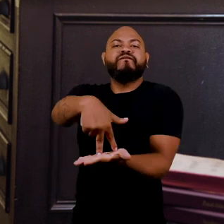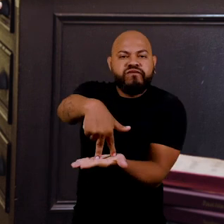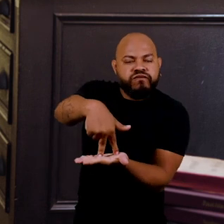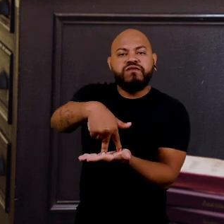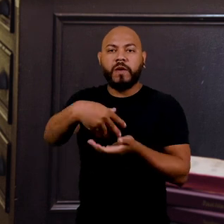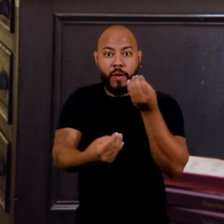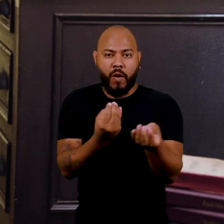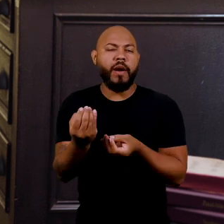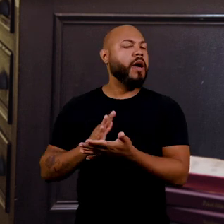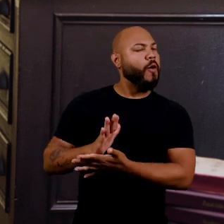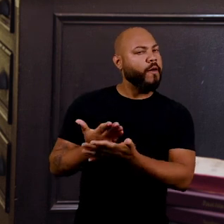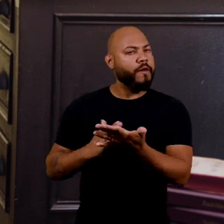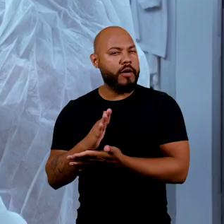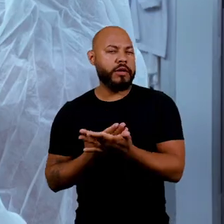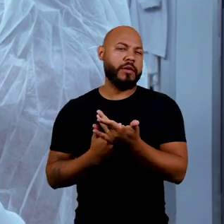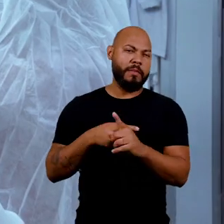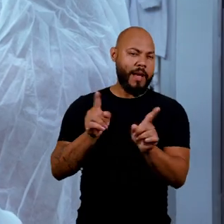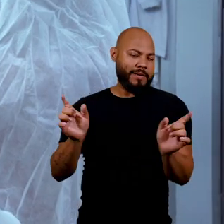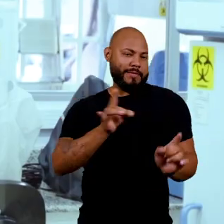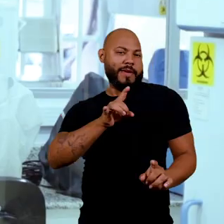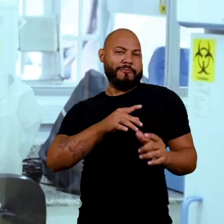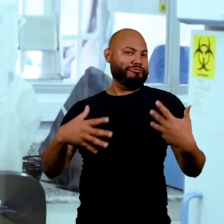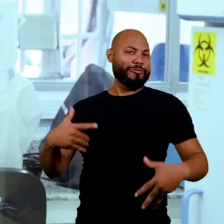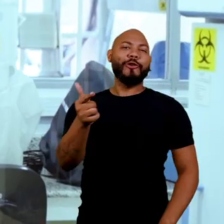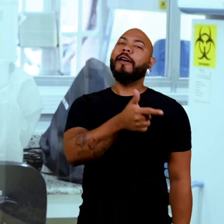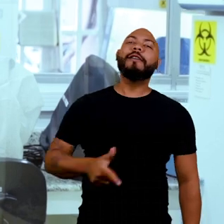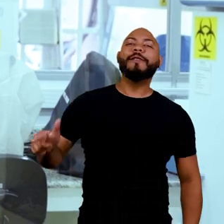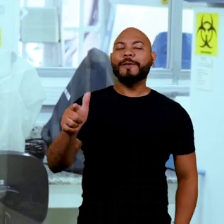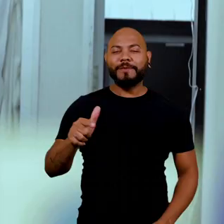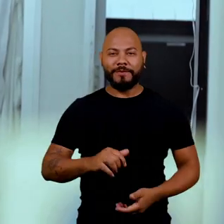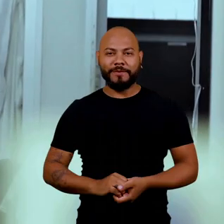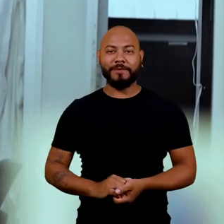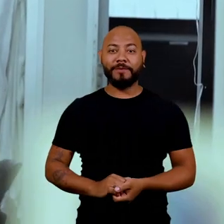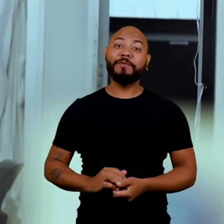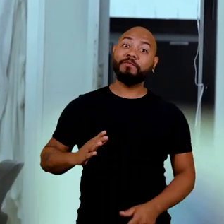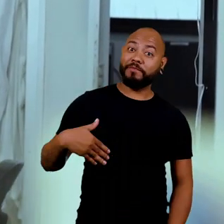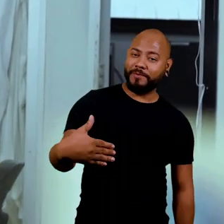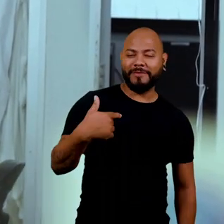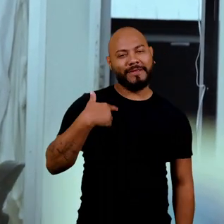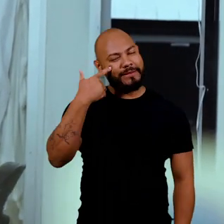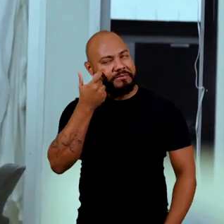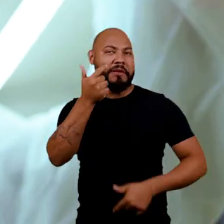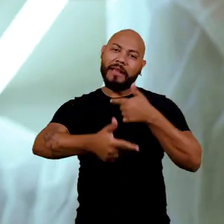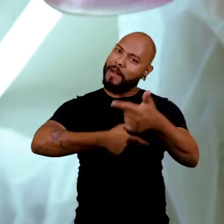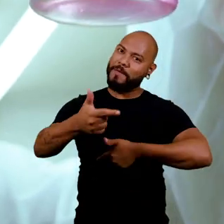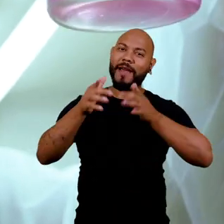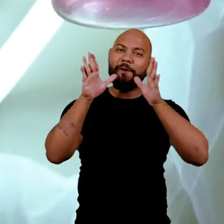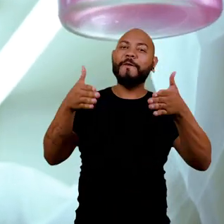você vê claramente, causa um desconforto, mas não me intimidaram. Meus próximos passos do meu trabalho é